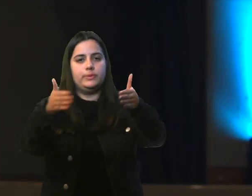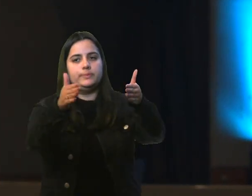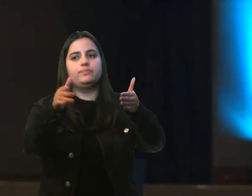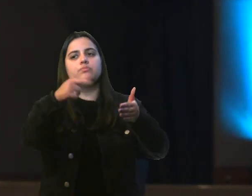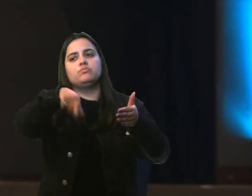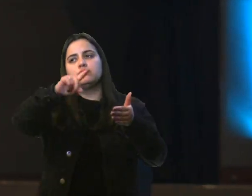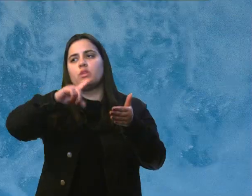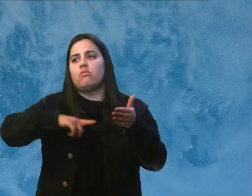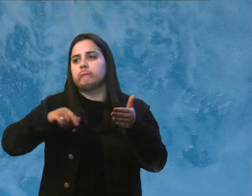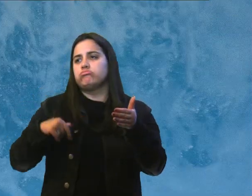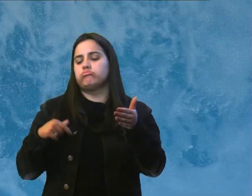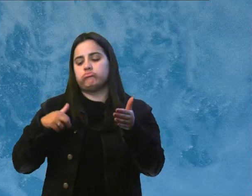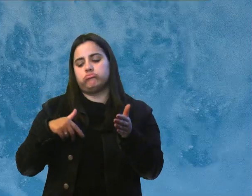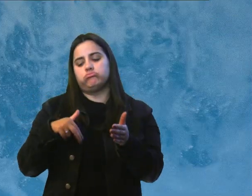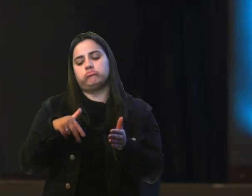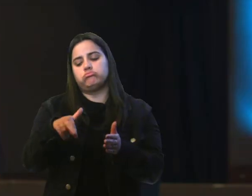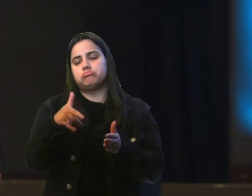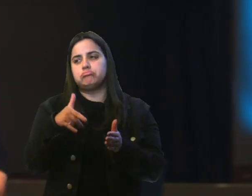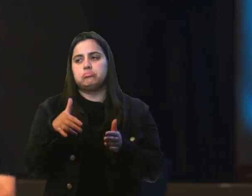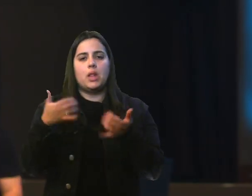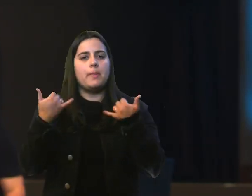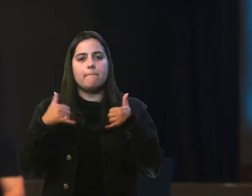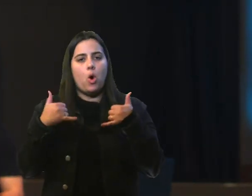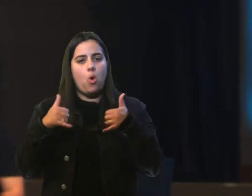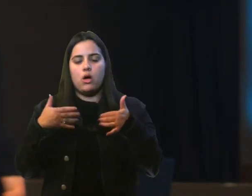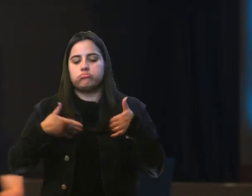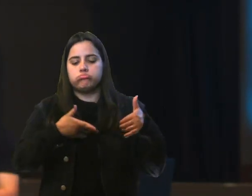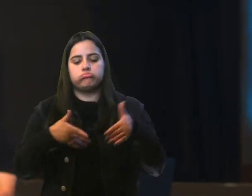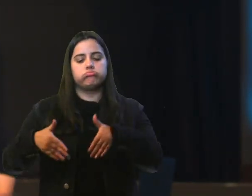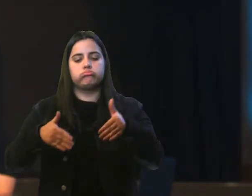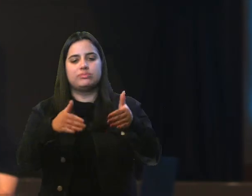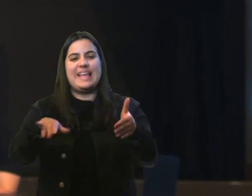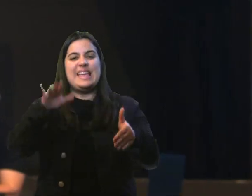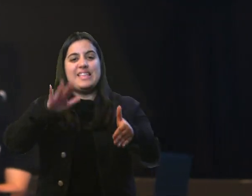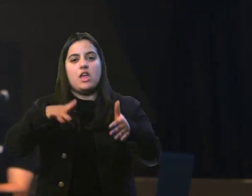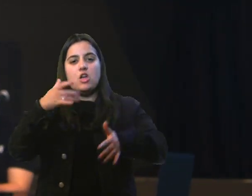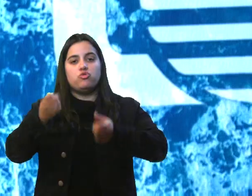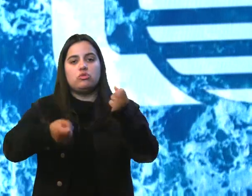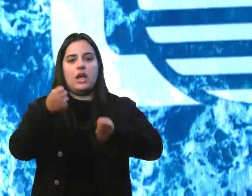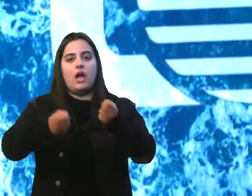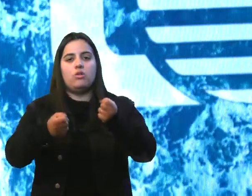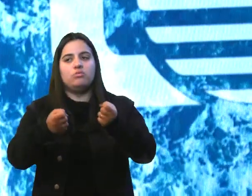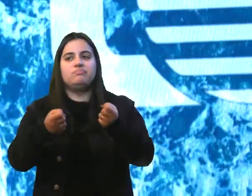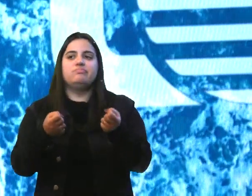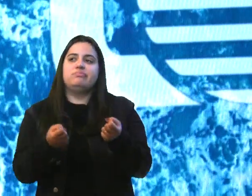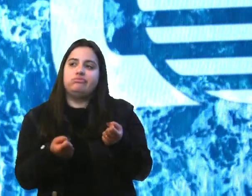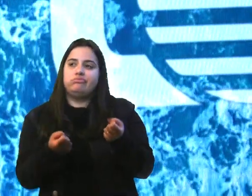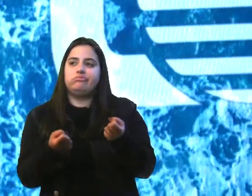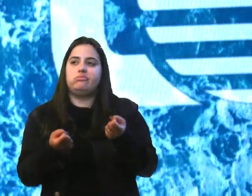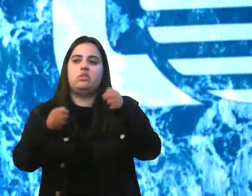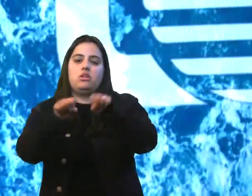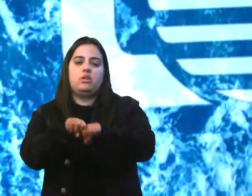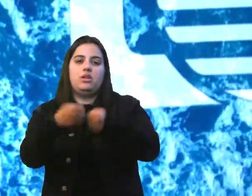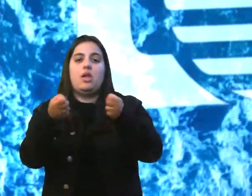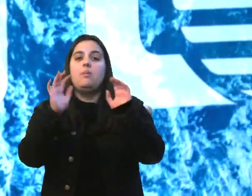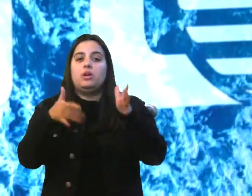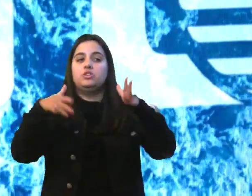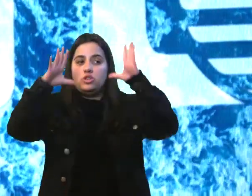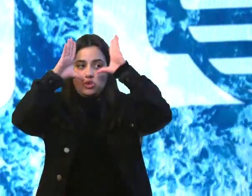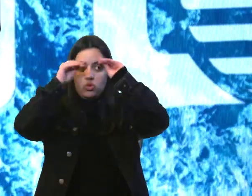lá, de boa. De repente o carro que você está estraga. Já está de